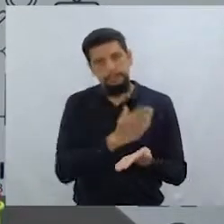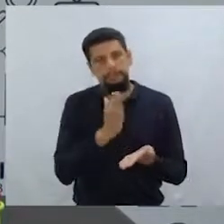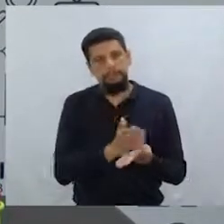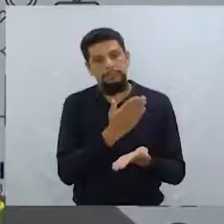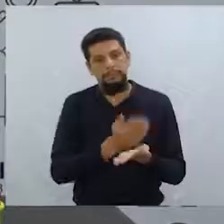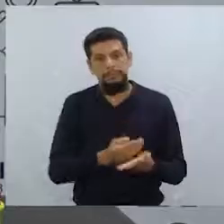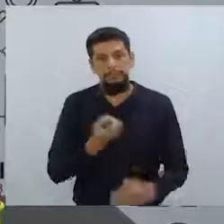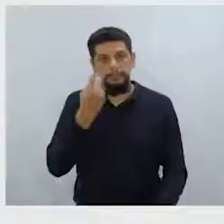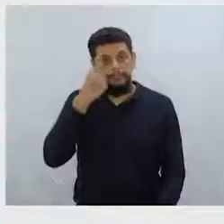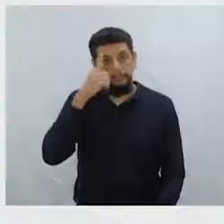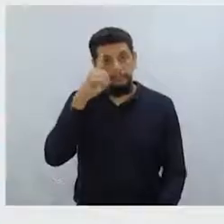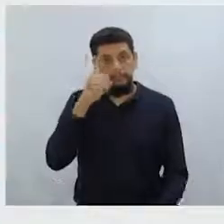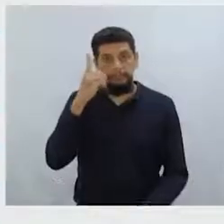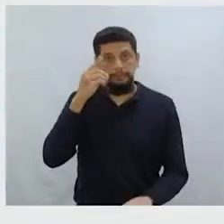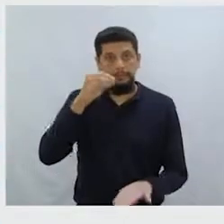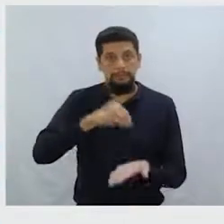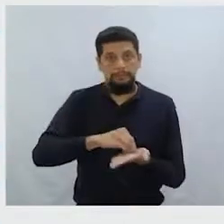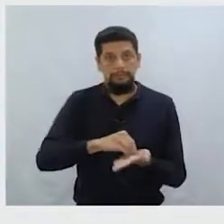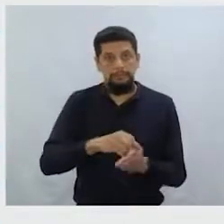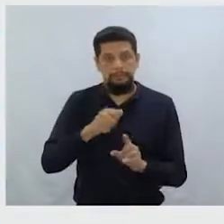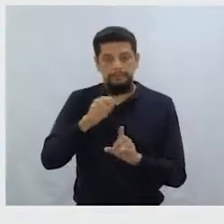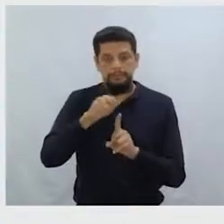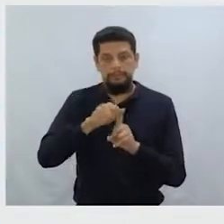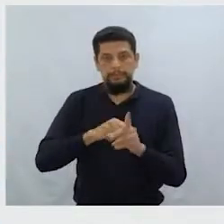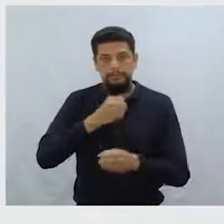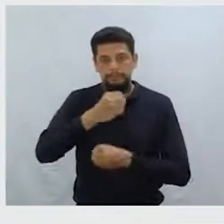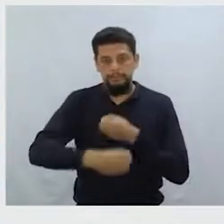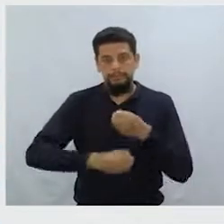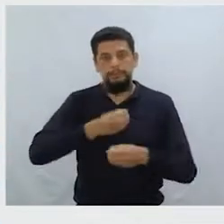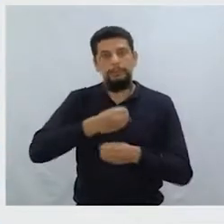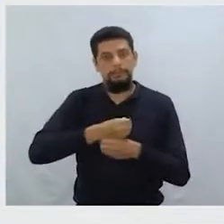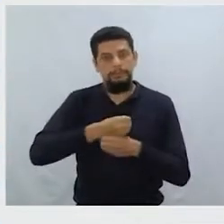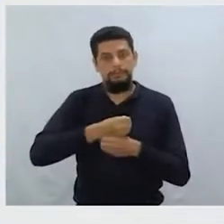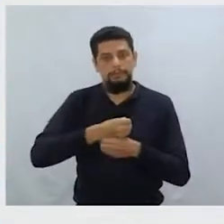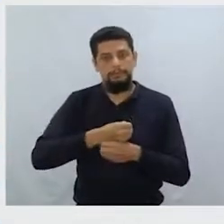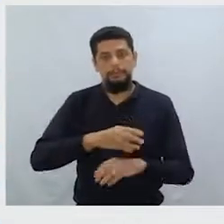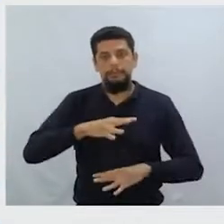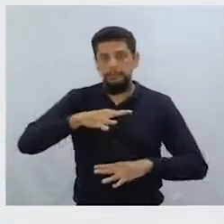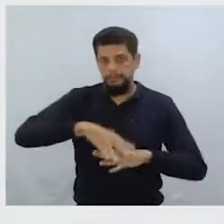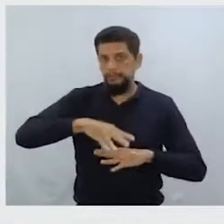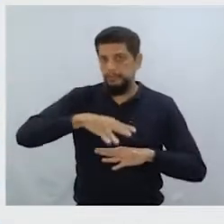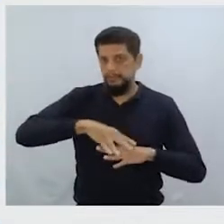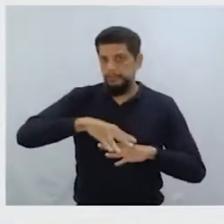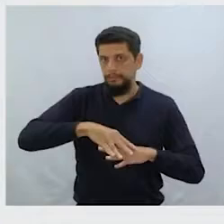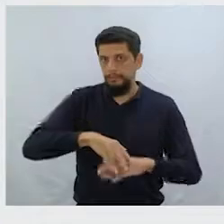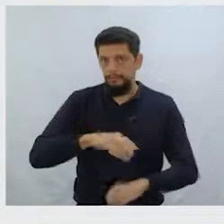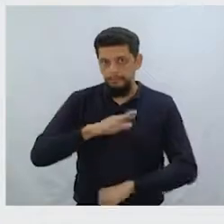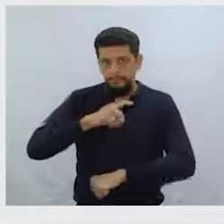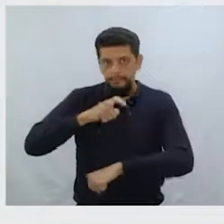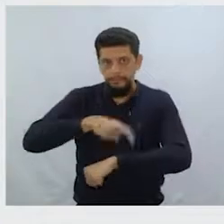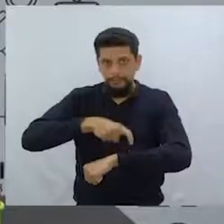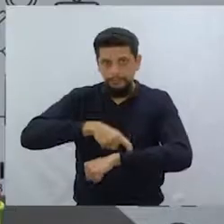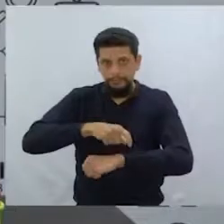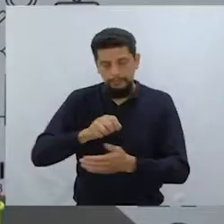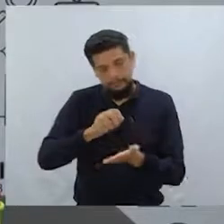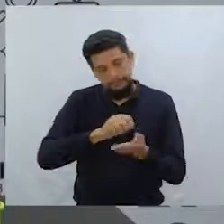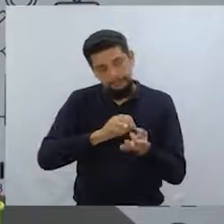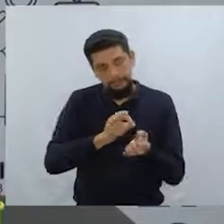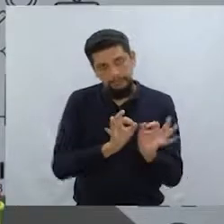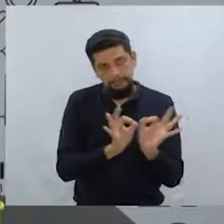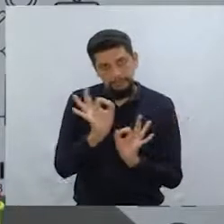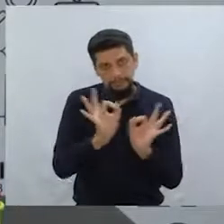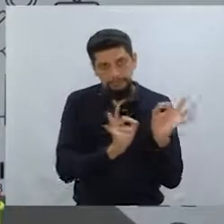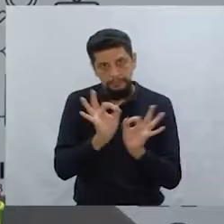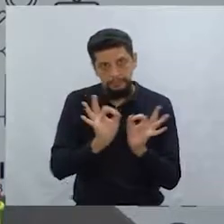de vocês a data de hoje, o dia, o mês, o ano e matemática. Vou dar um tempo para vocês